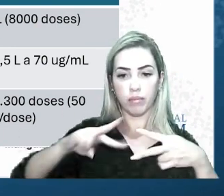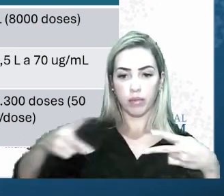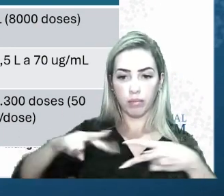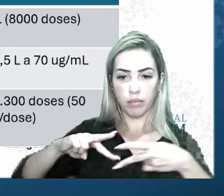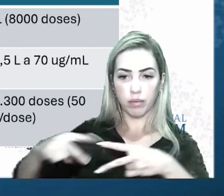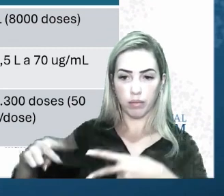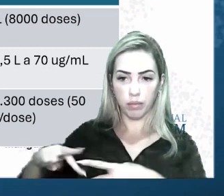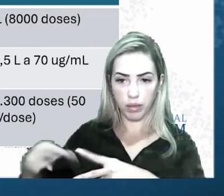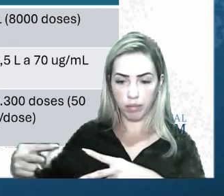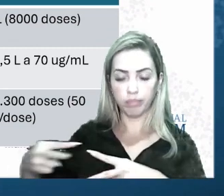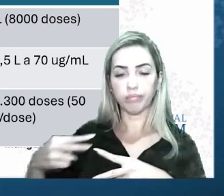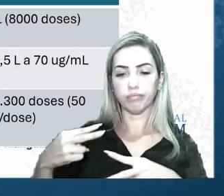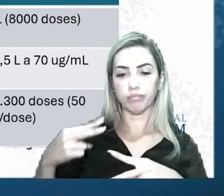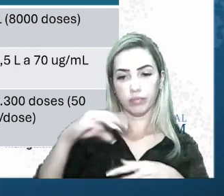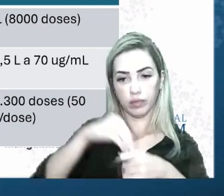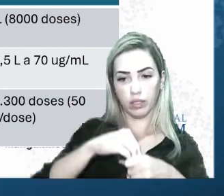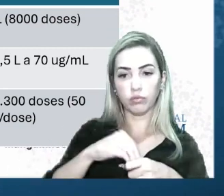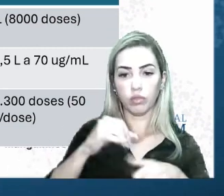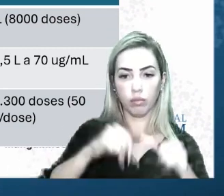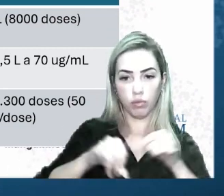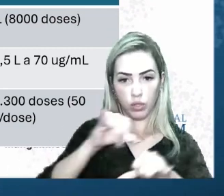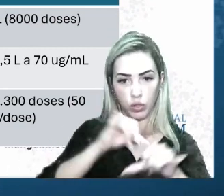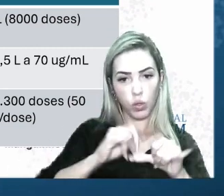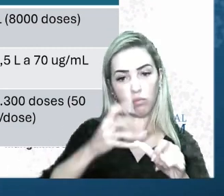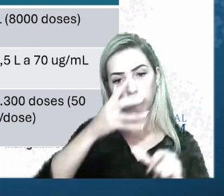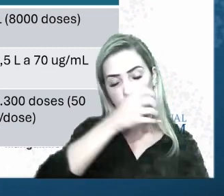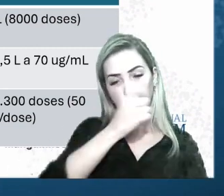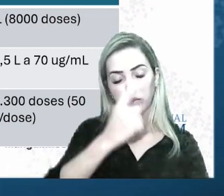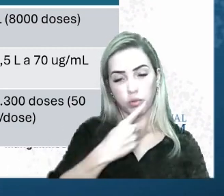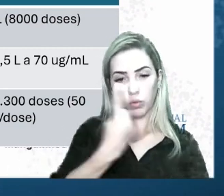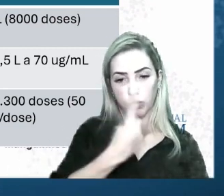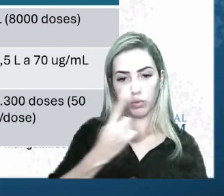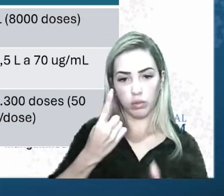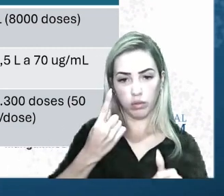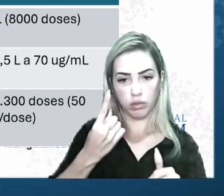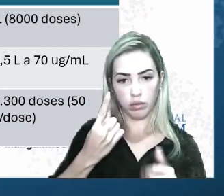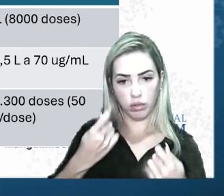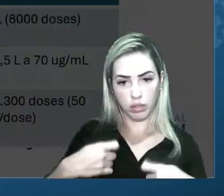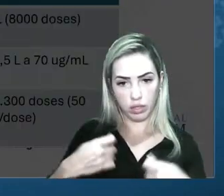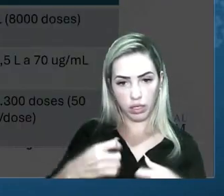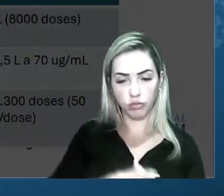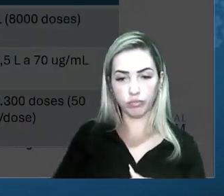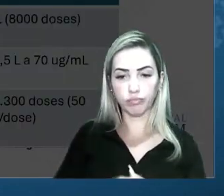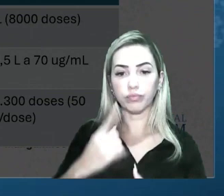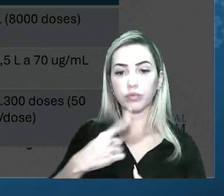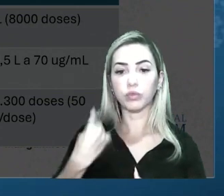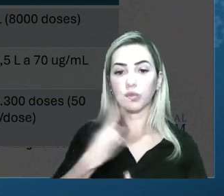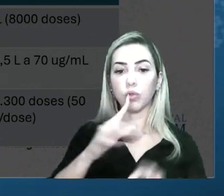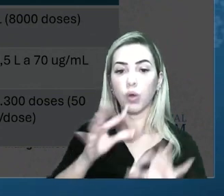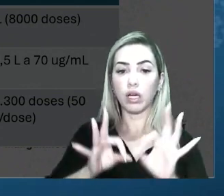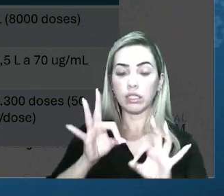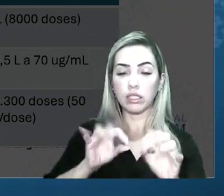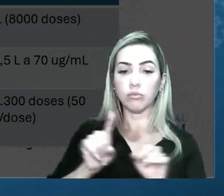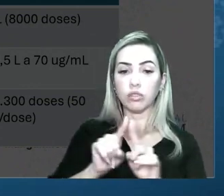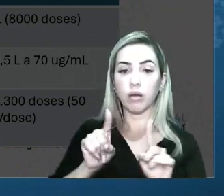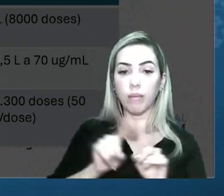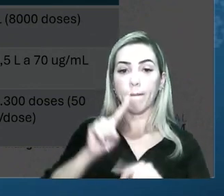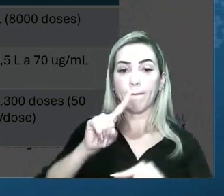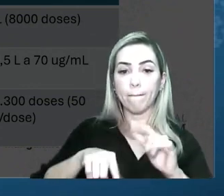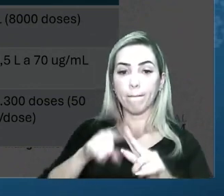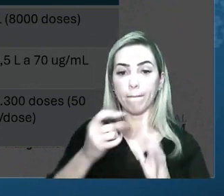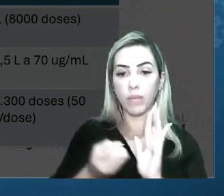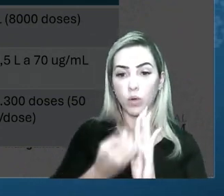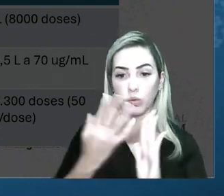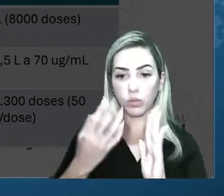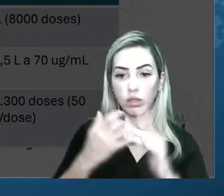do que suficiente para a nossa demanda. Nós também escalonamos a produção, a linearização